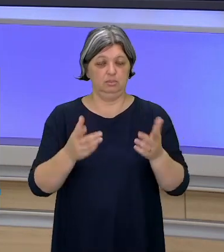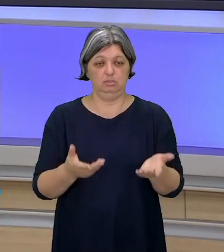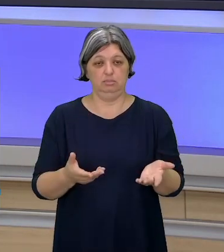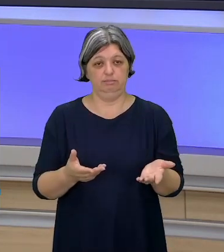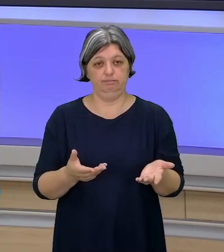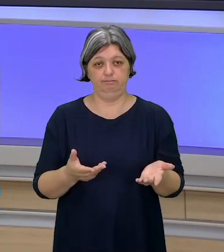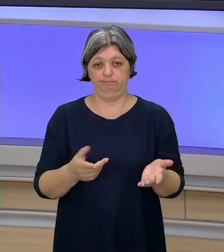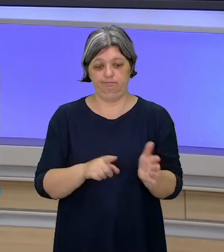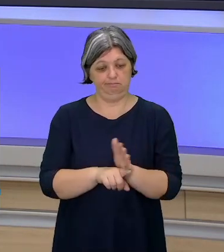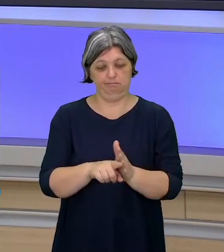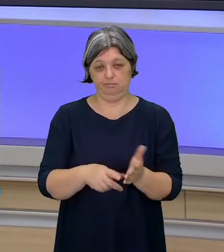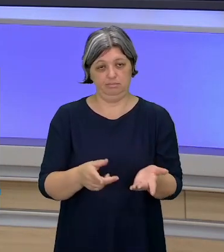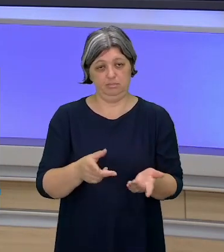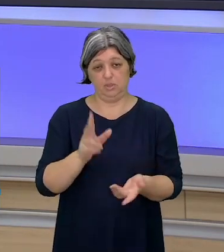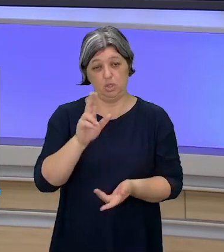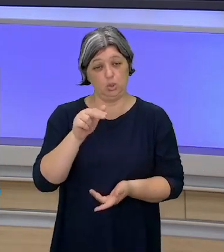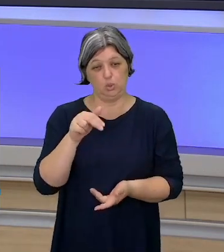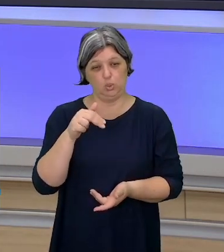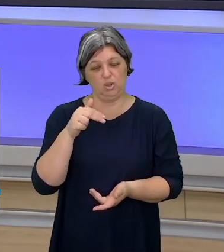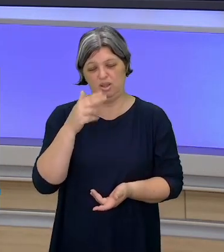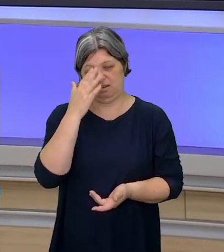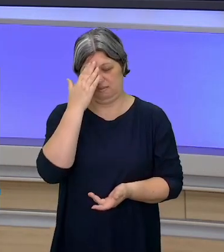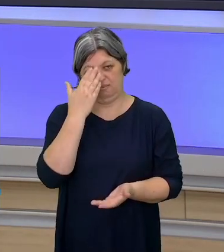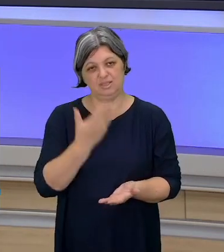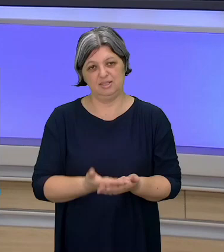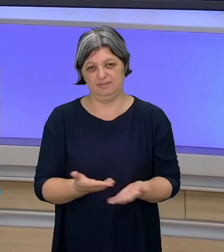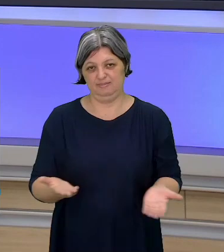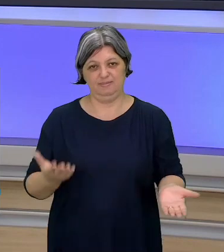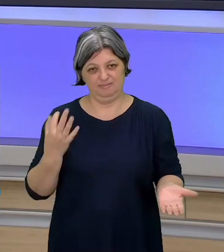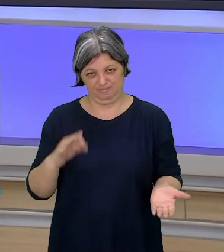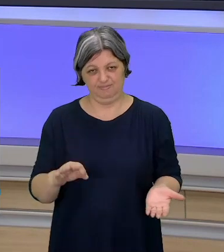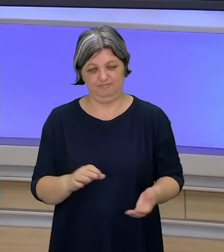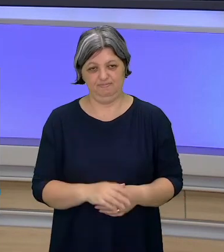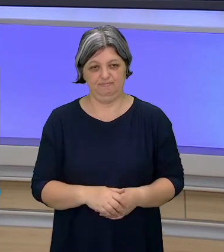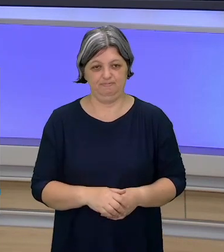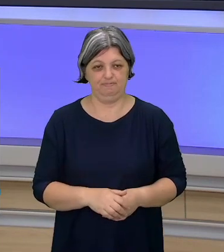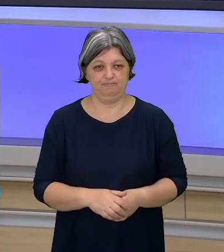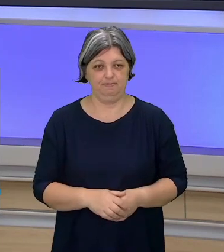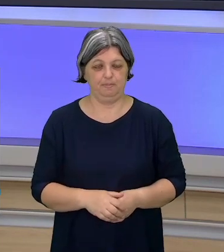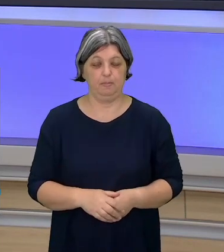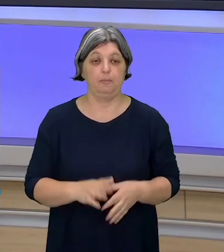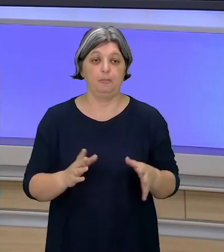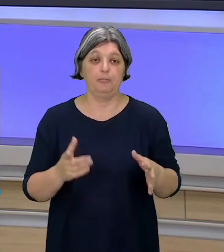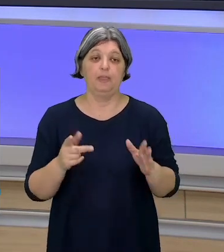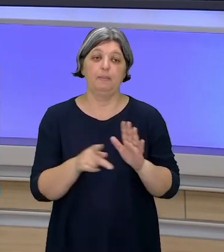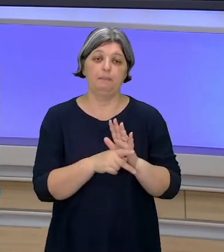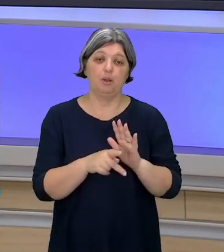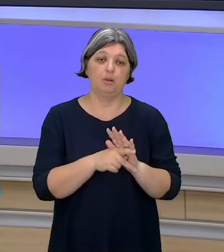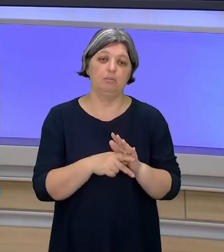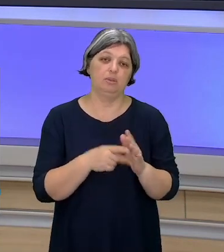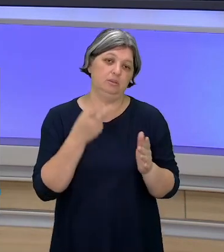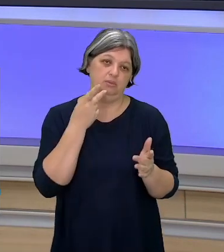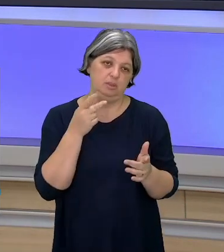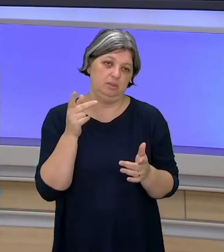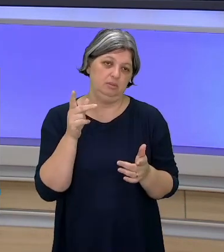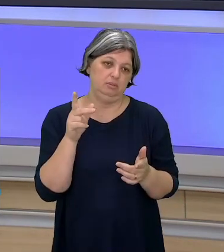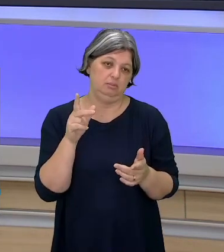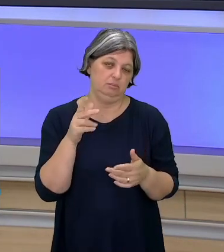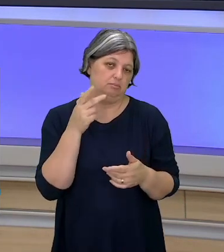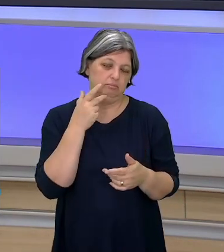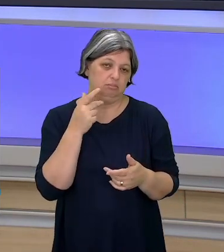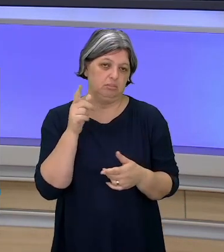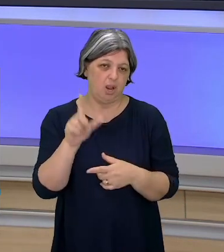você nunca vai saber. Então, isso, por exemplo, é uma das maneiras que isso é uma falácia, por exemplo, lógica. Bom,